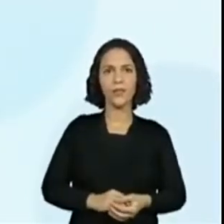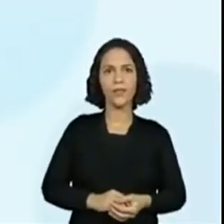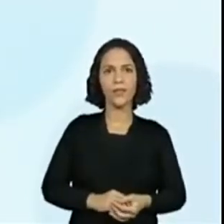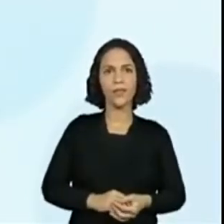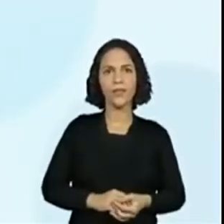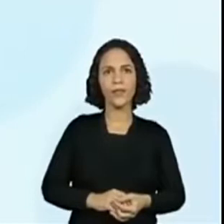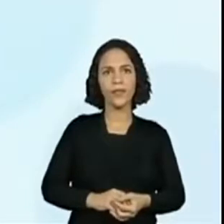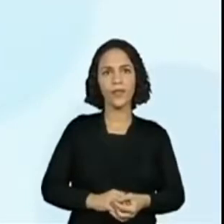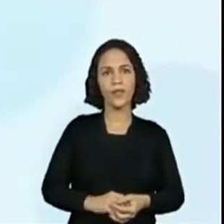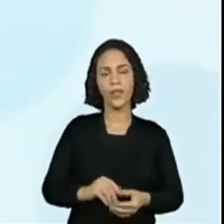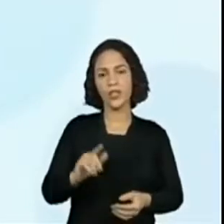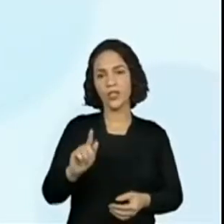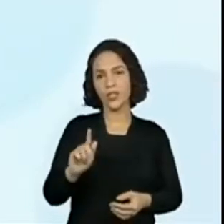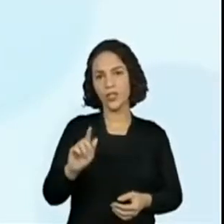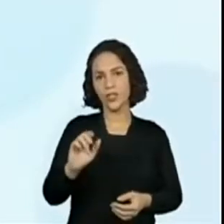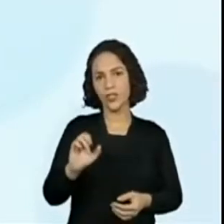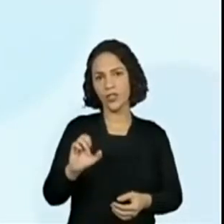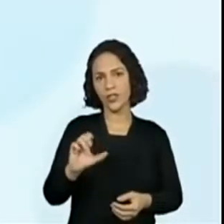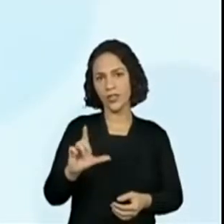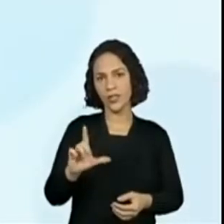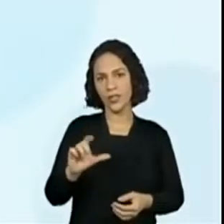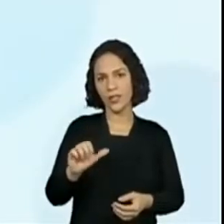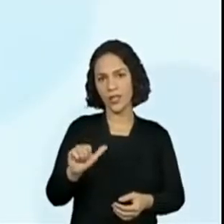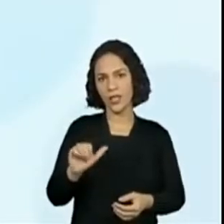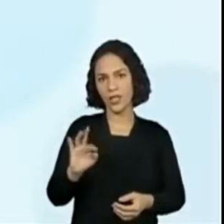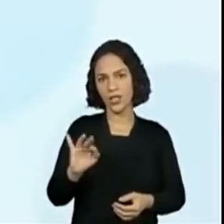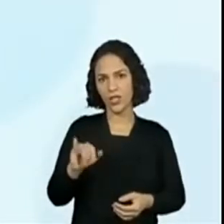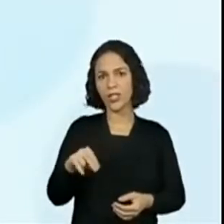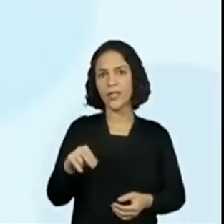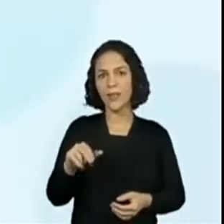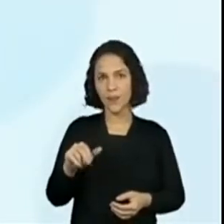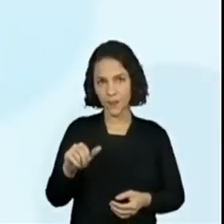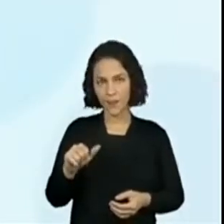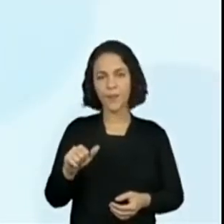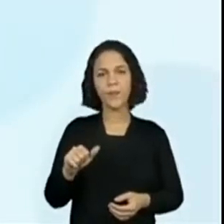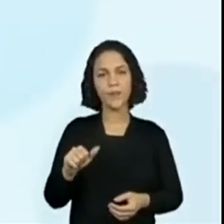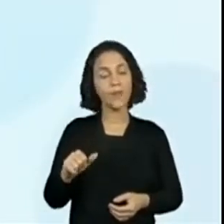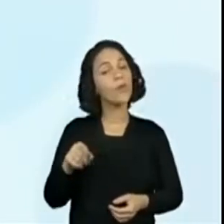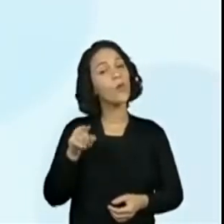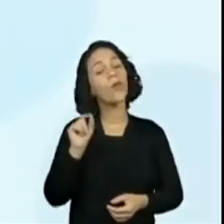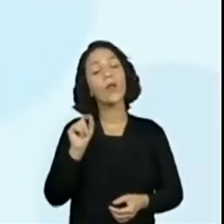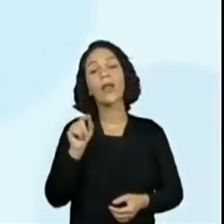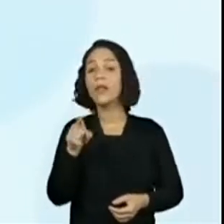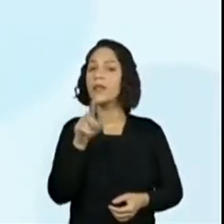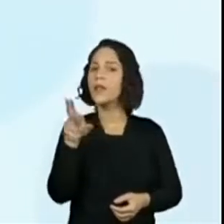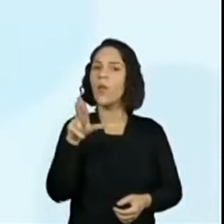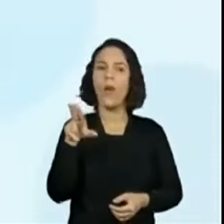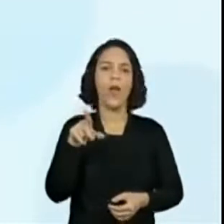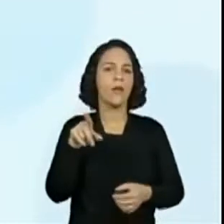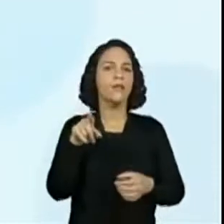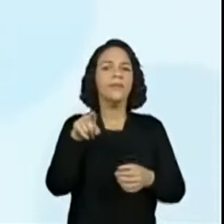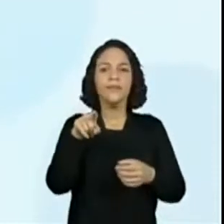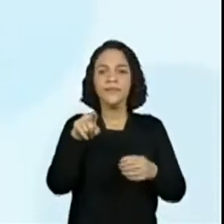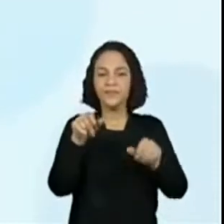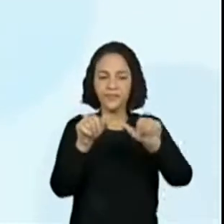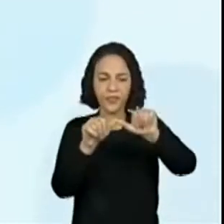Esses são os quatro itens que estavam lá na imagem que não tem o formato arredondado. Isso